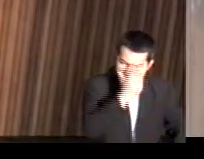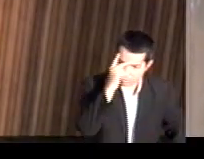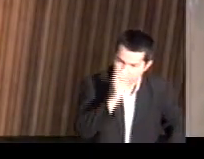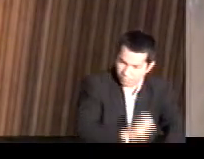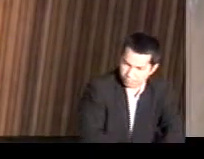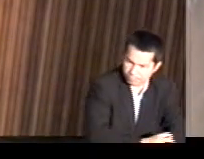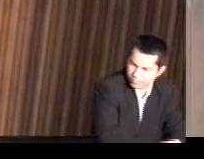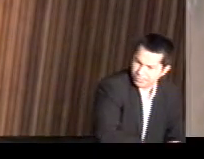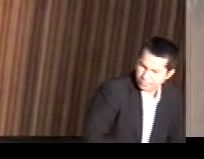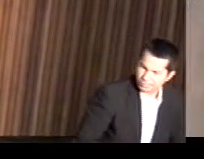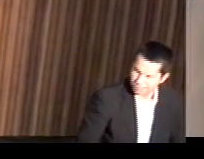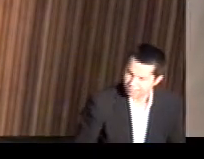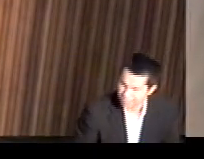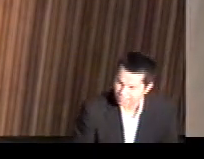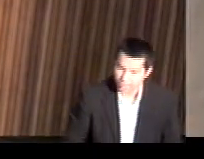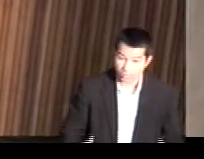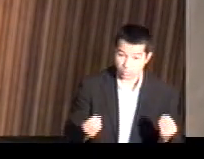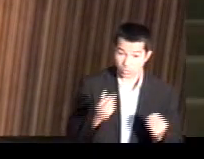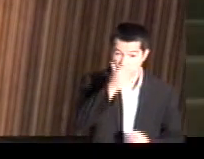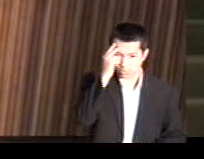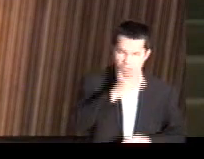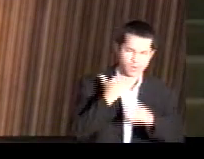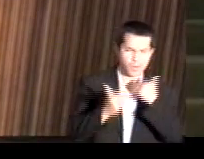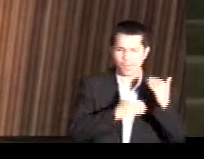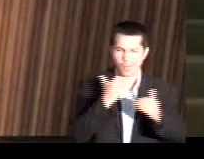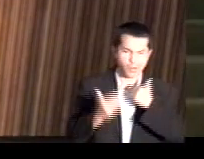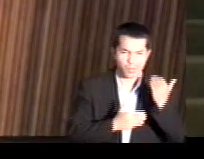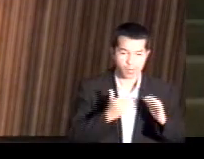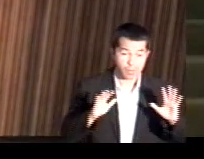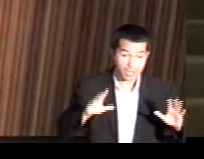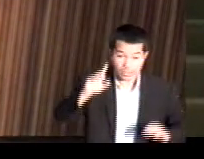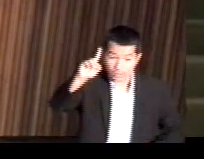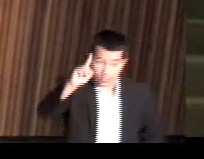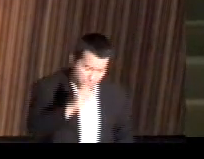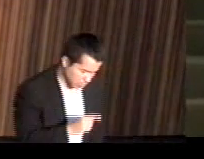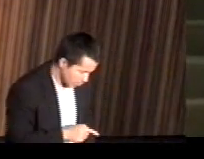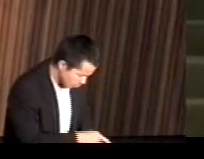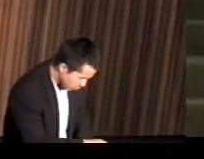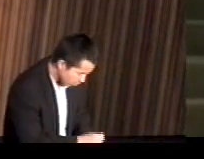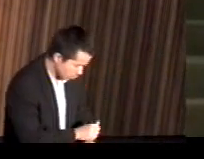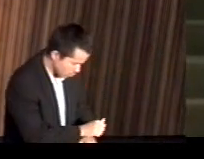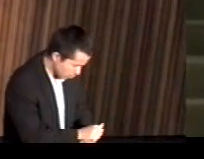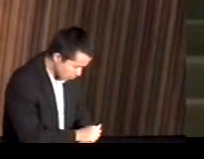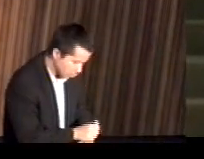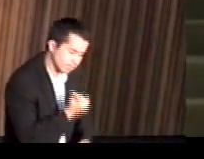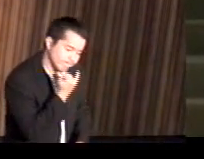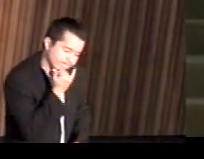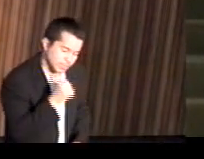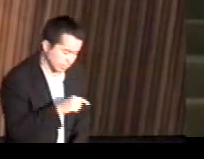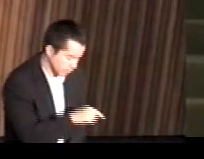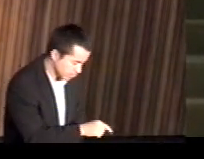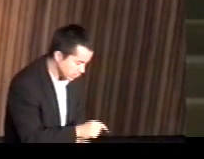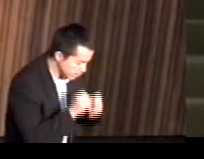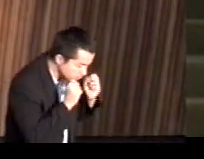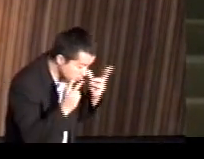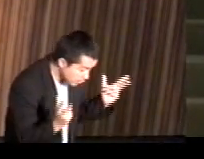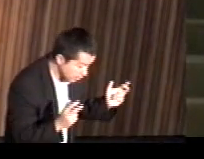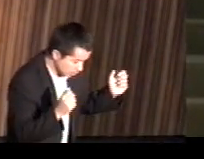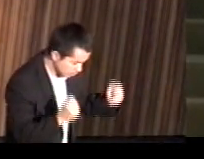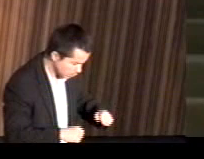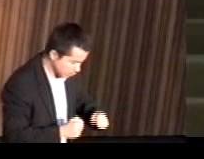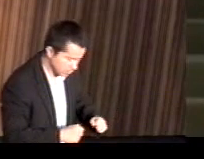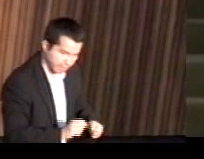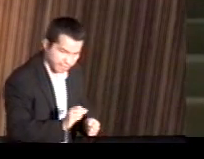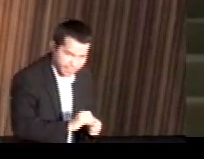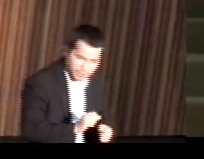curava aquela pessoa. E aí a gente vai descobrir que essa serpente levantada naquela haste no meio do deserto